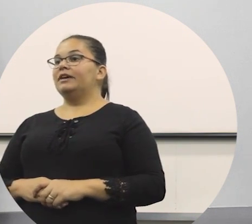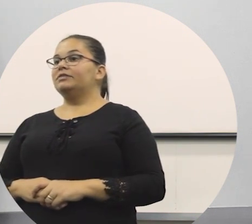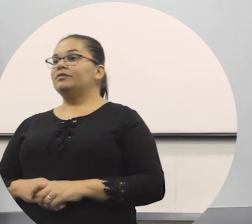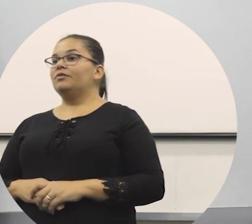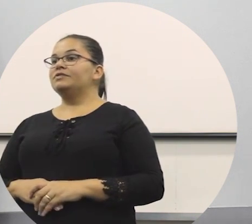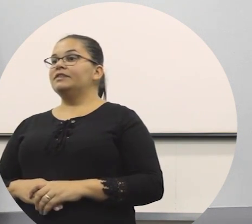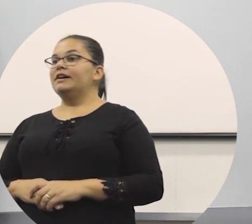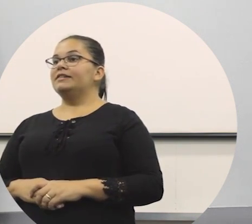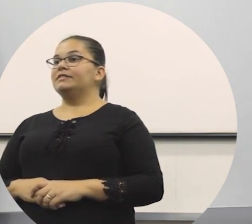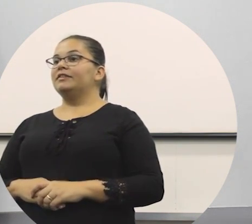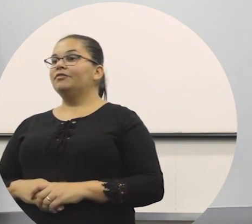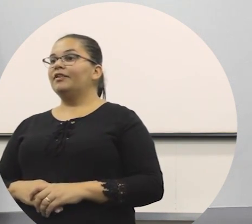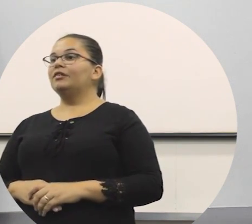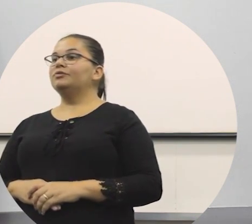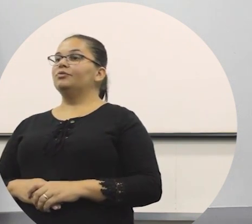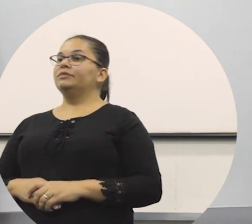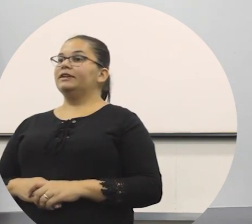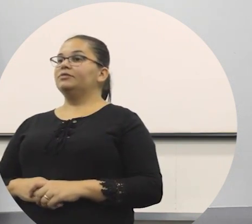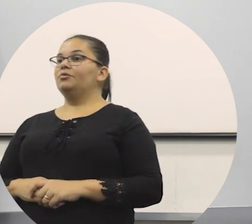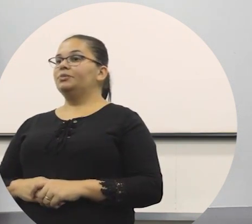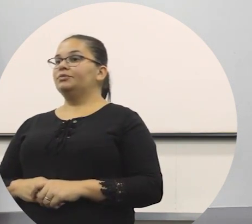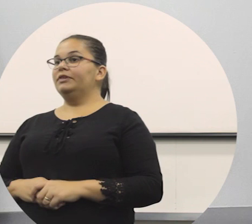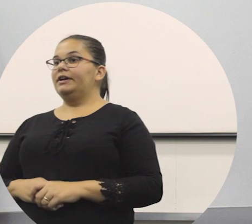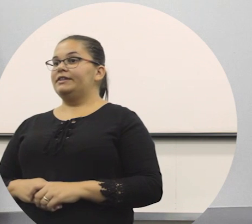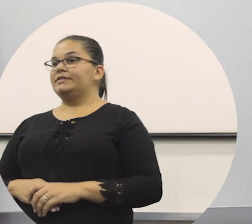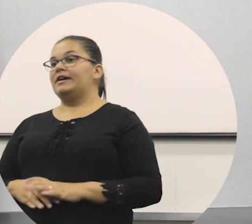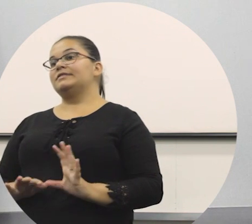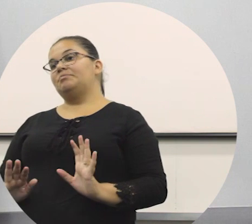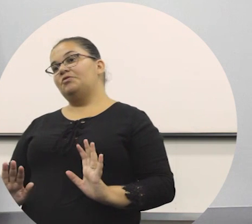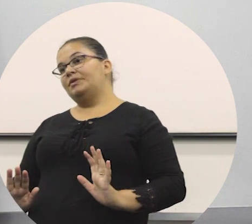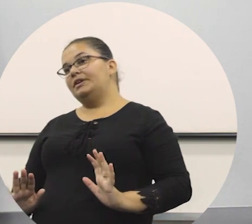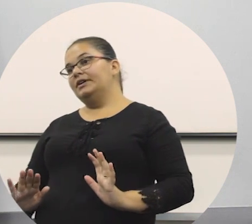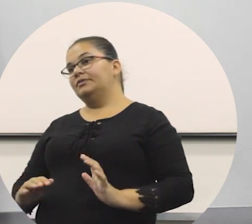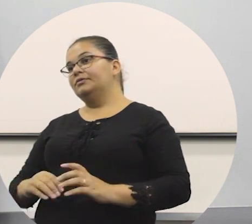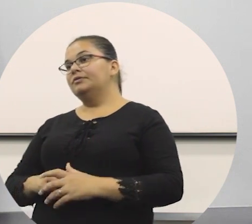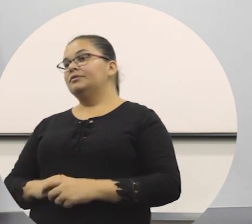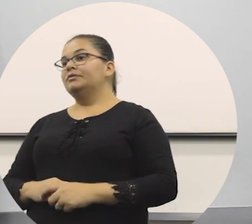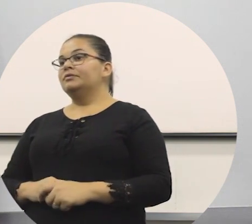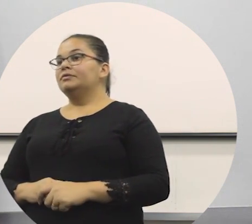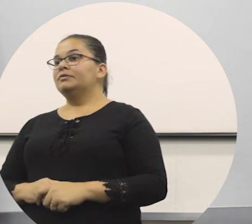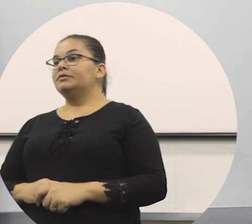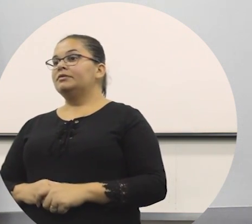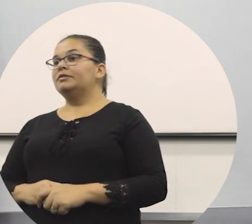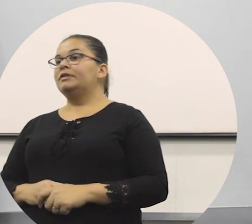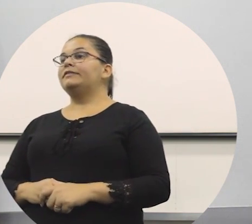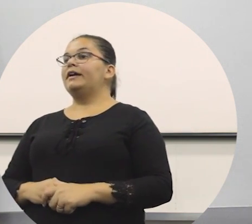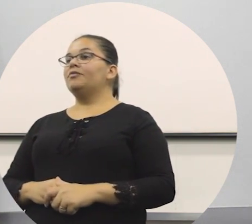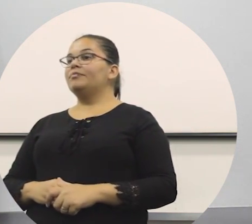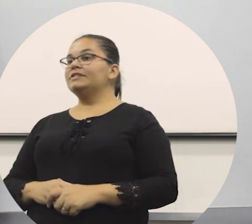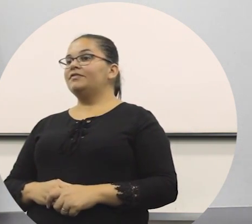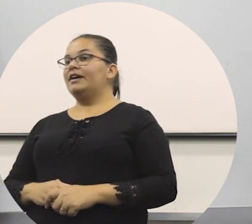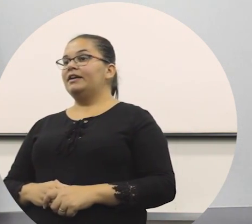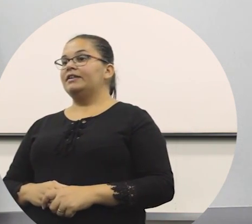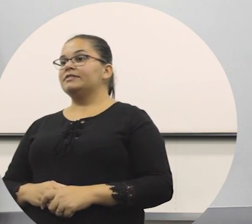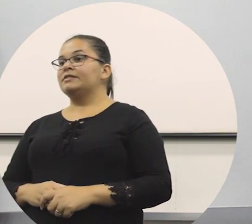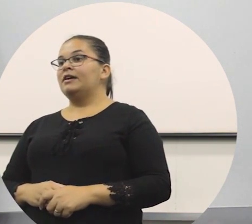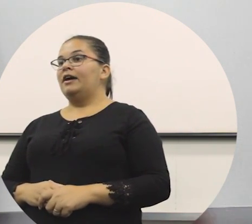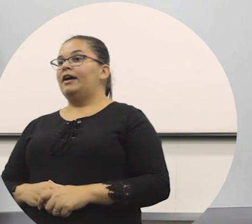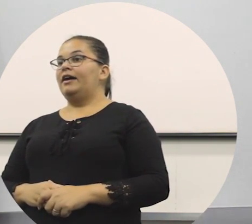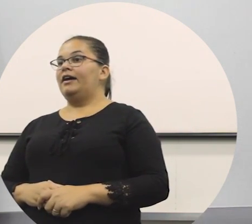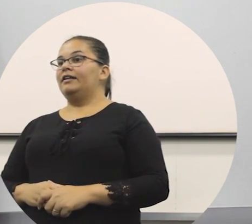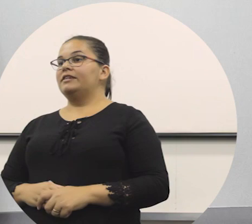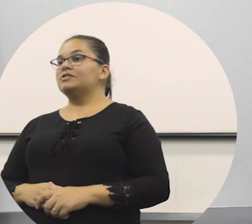mais contato com os sinais. Então, falta o contato com o português. Essa é a minha opinião. E tem algumas